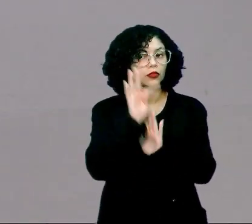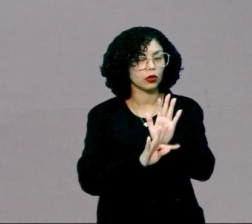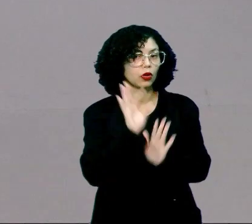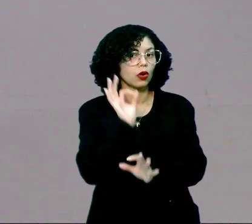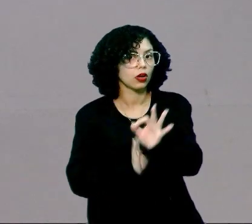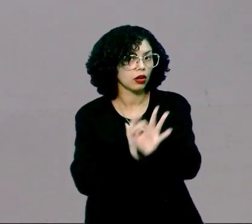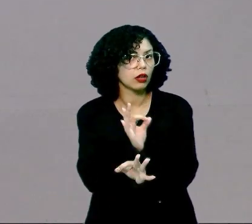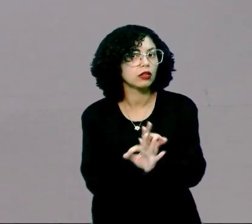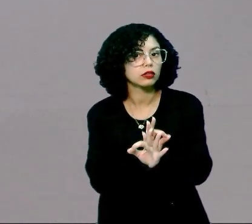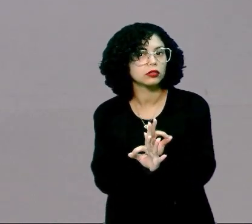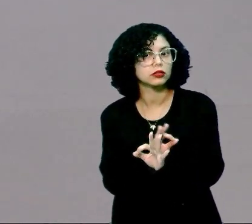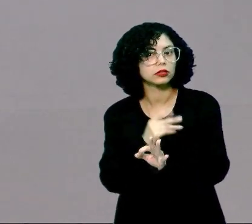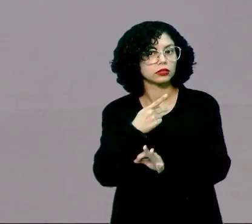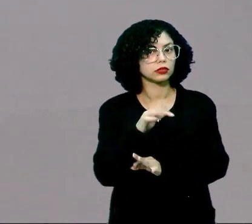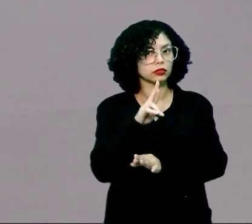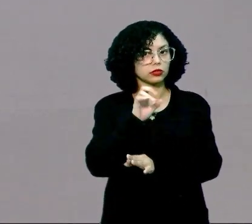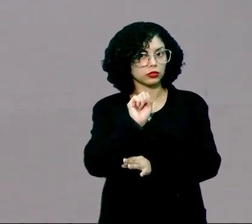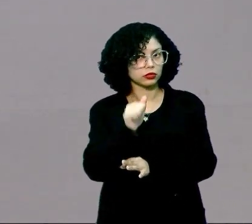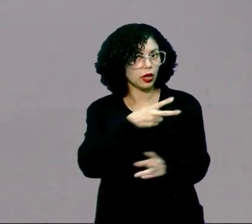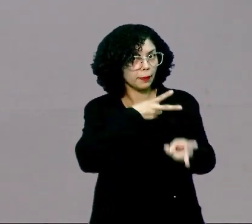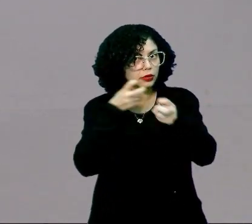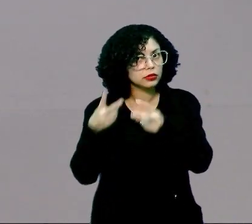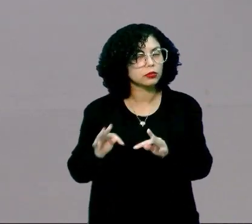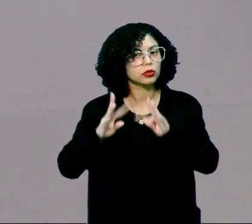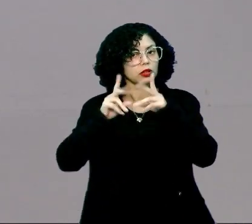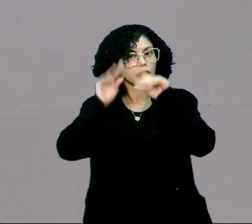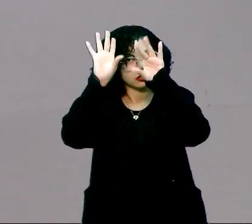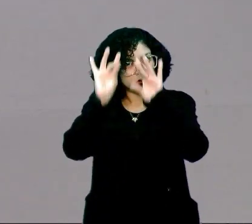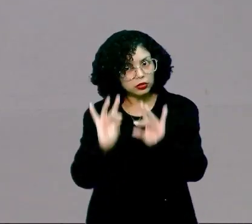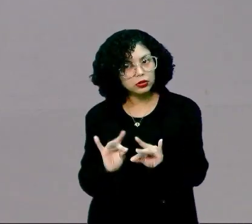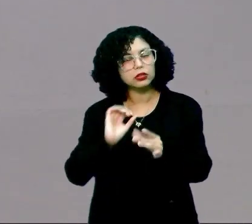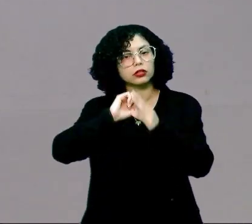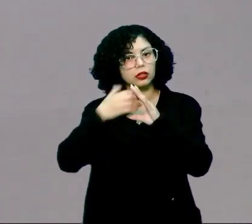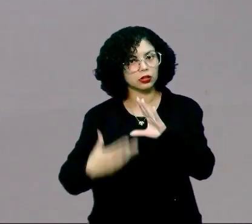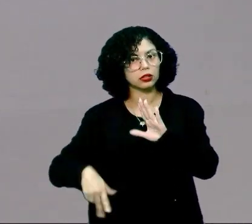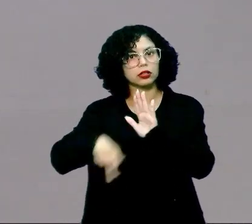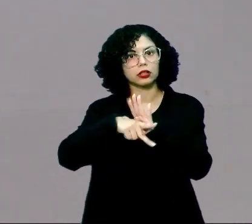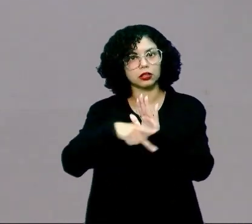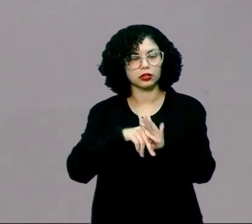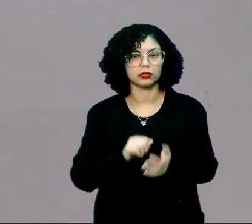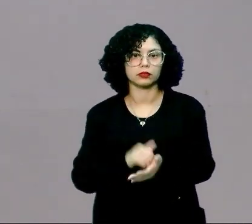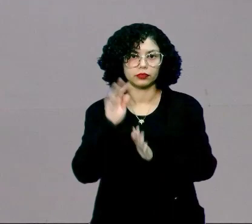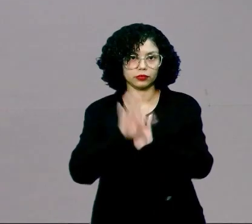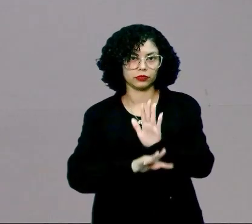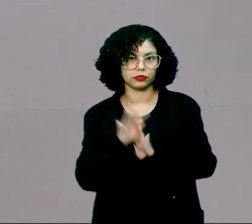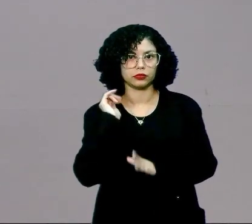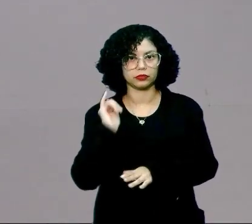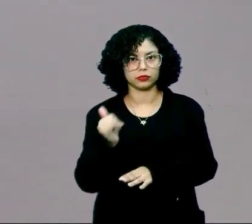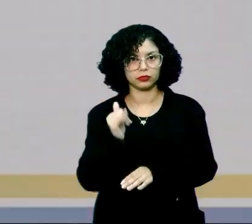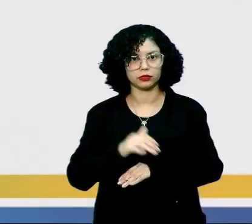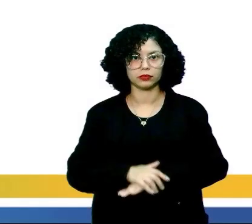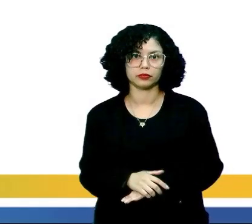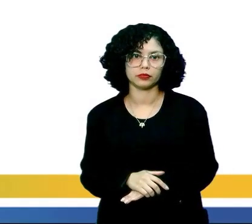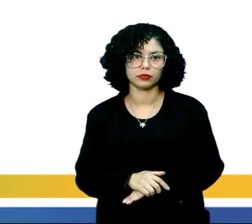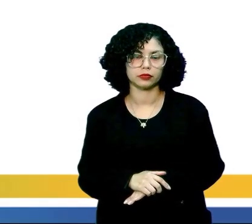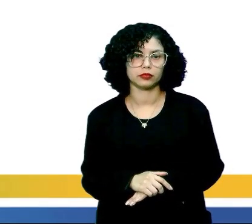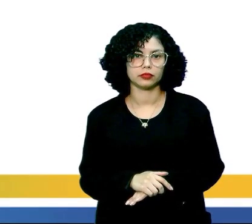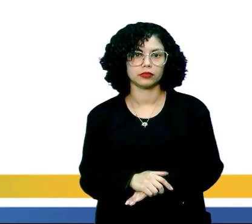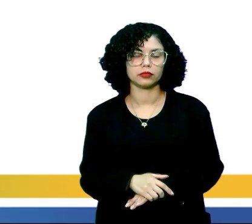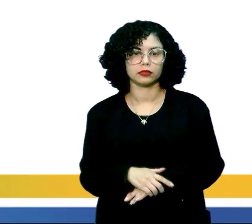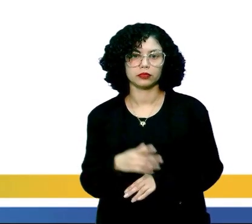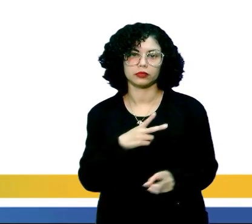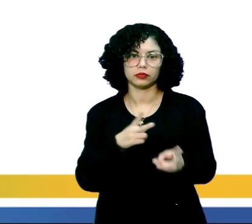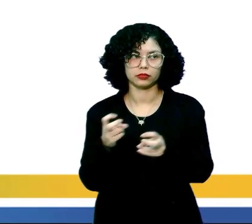organizado em prosa, né, que a gente observa todas essas características do texto narrativo, tá? Então, a